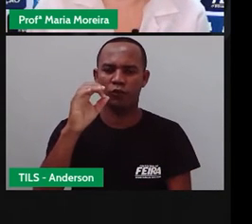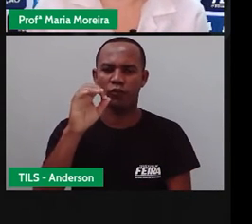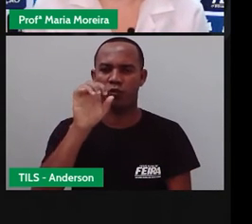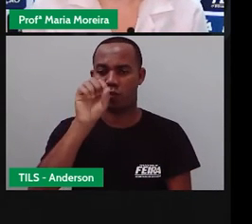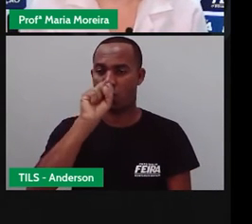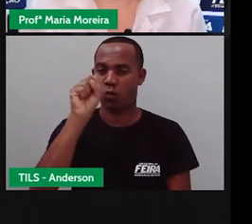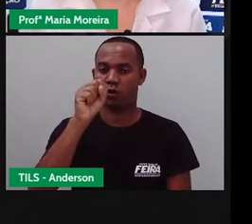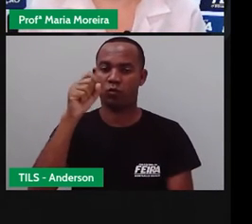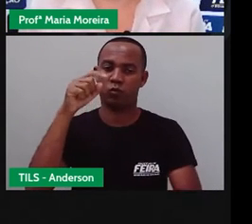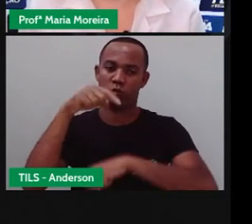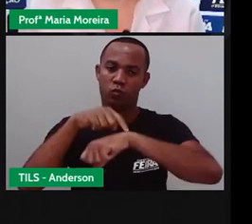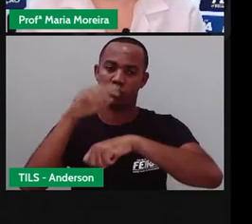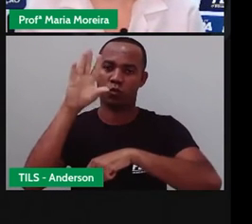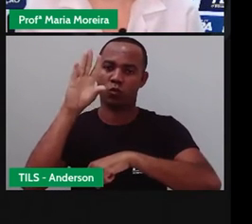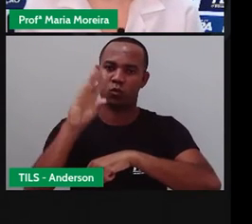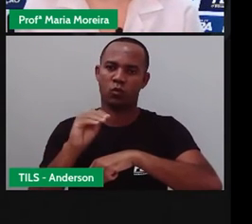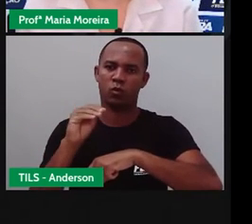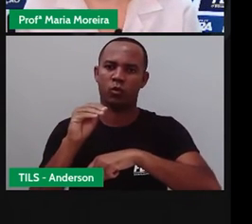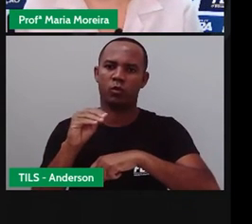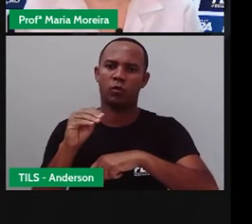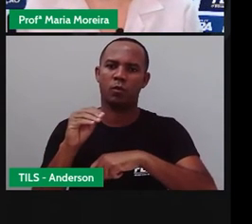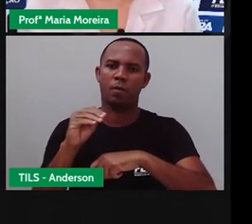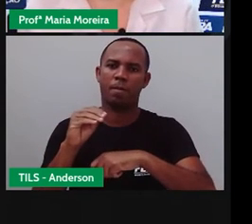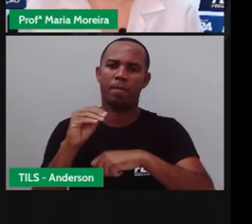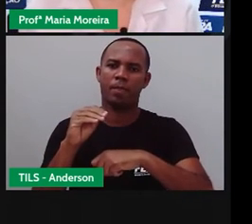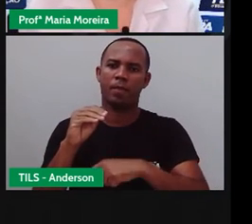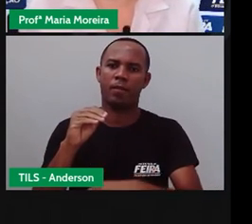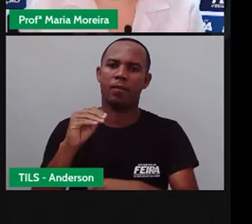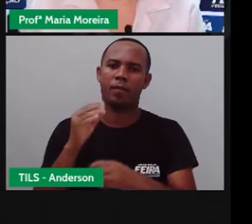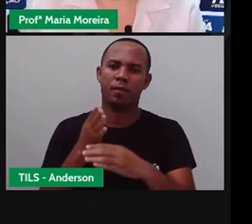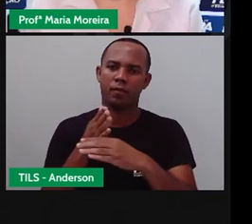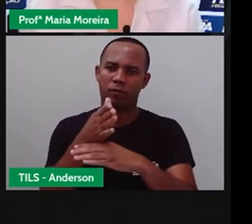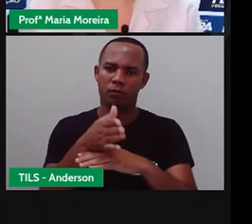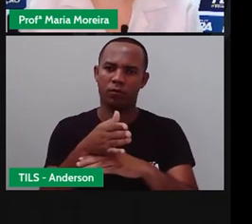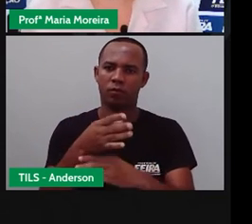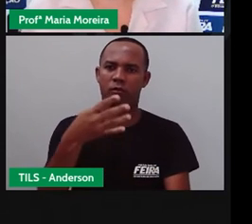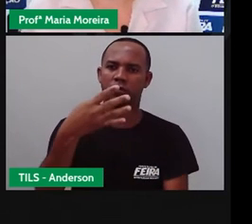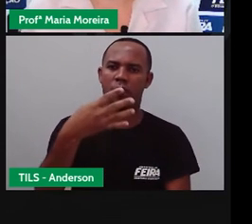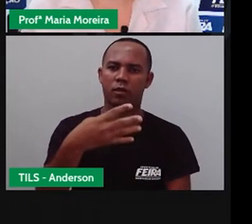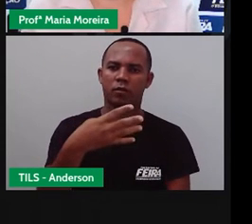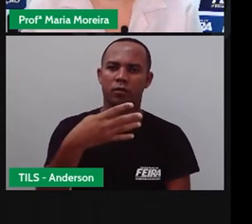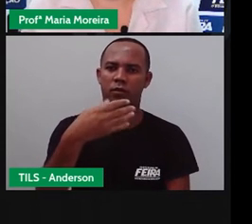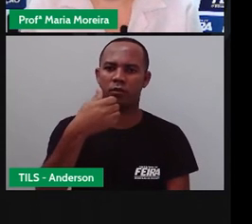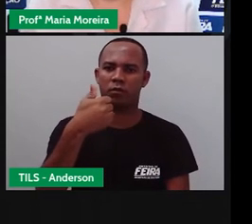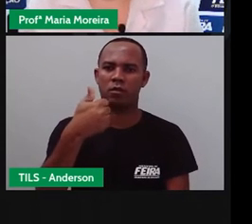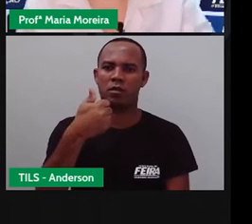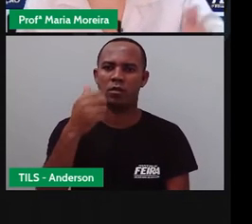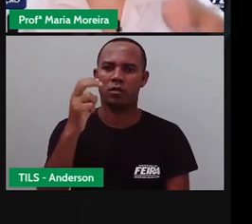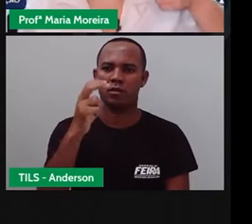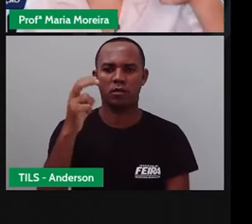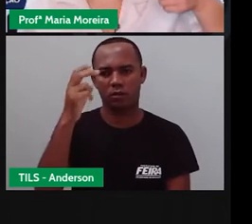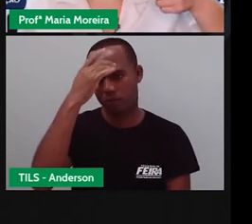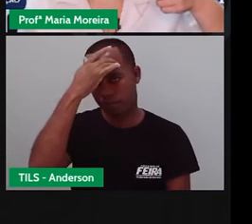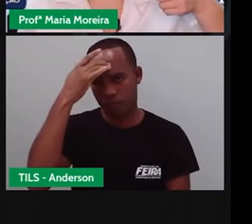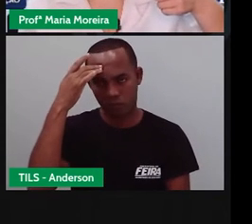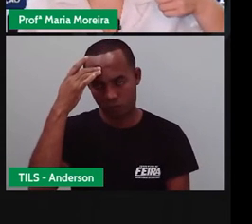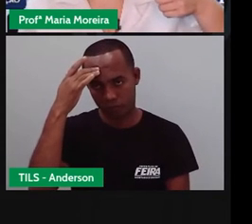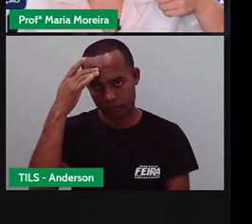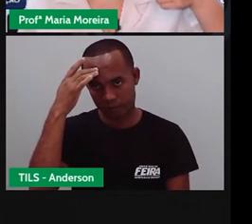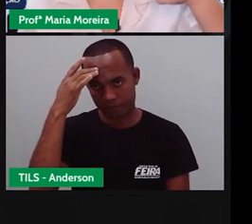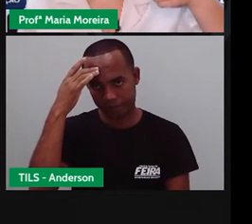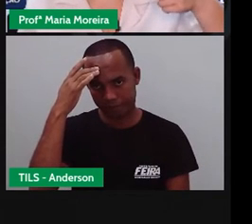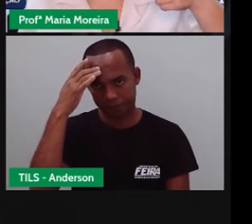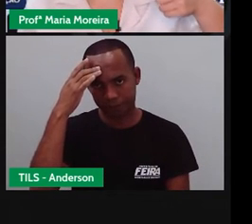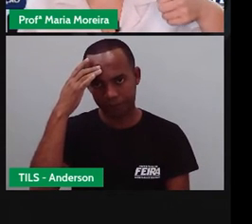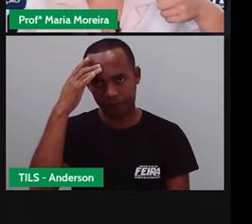horas é 8 horas da noite entrou o que 415 pessoas eu tenho duas informações aí a capacidade máxima